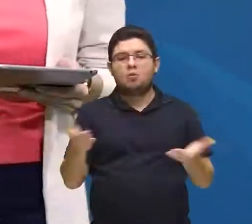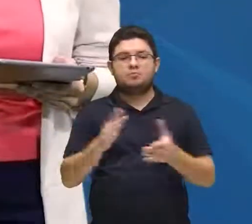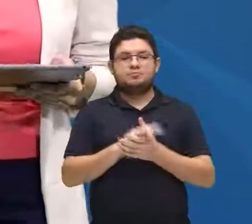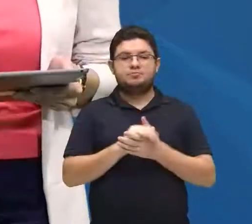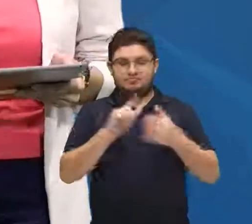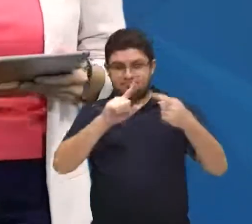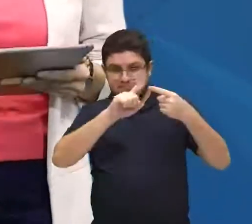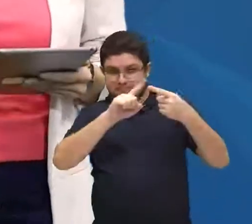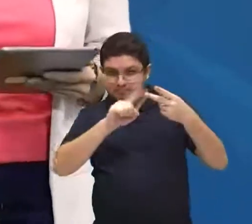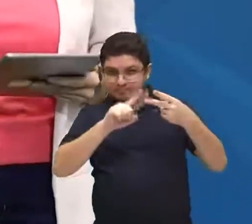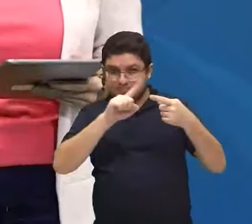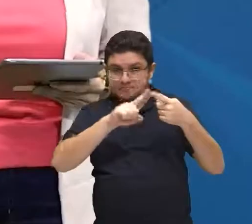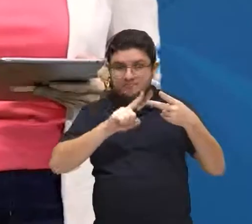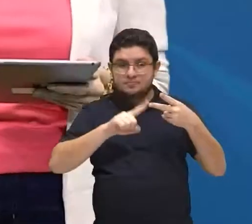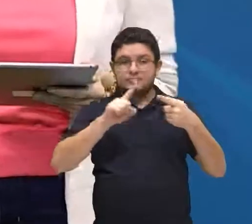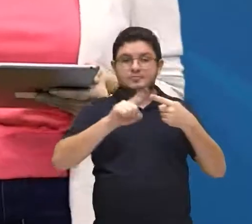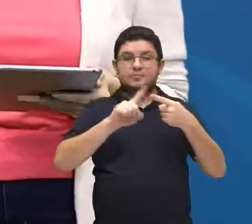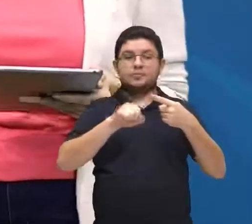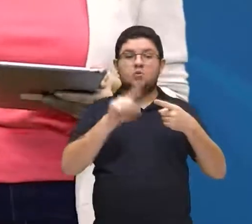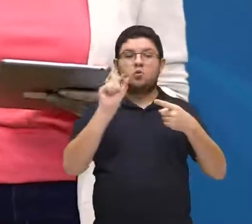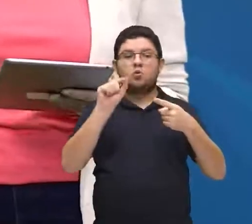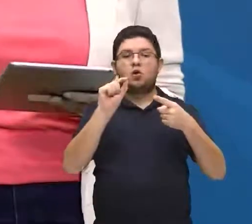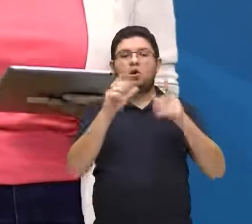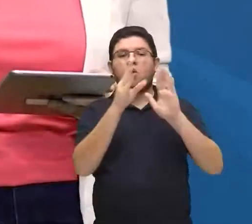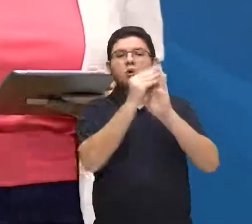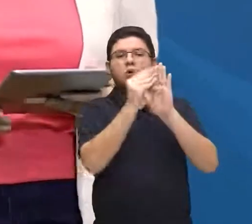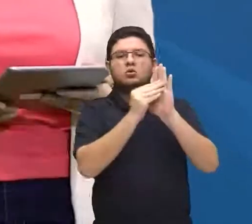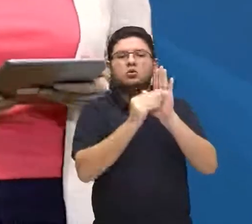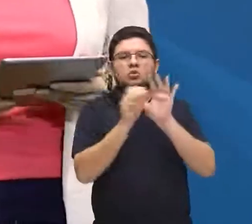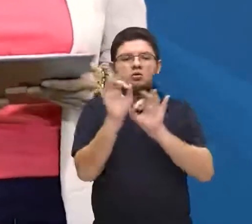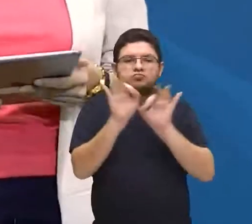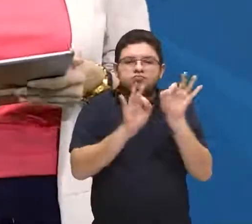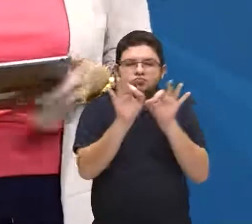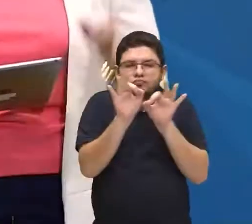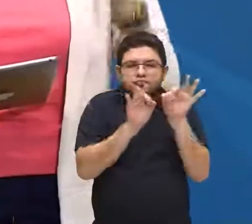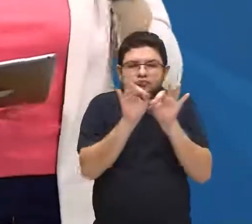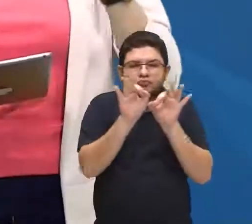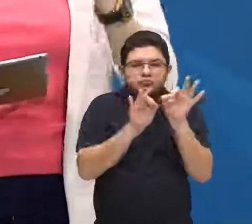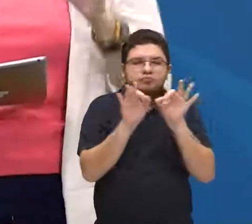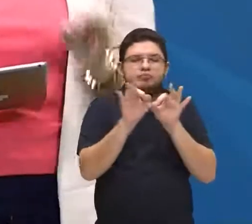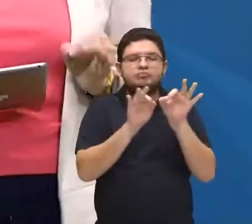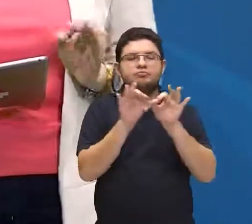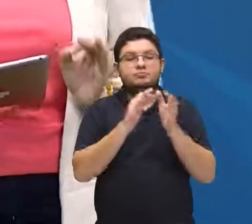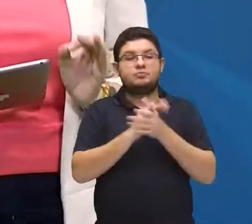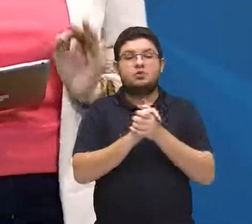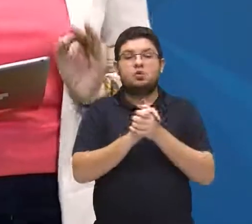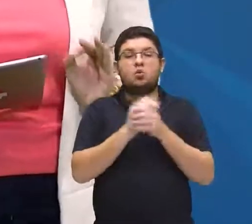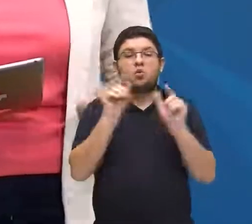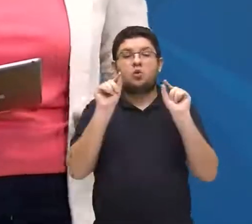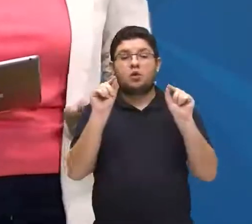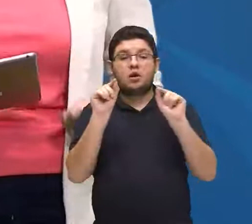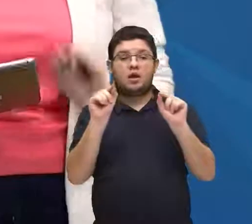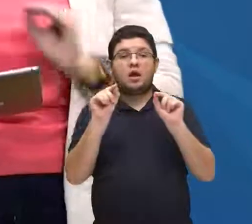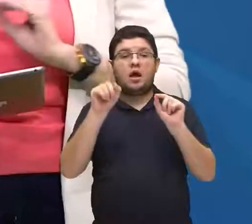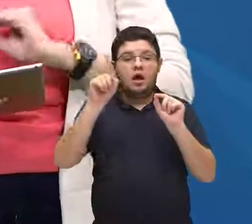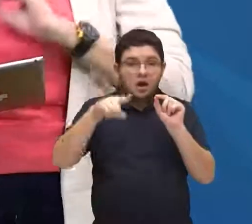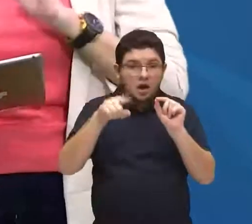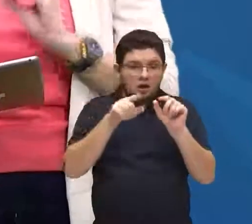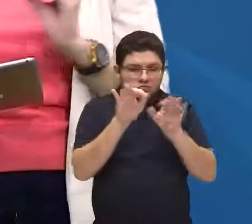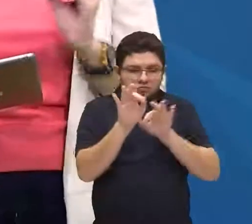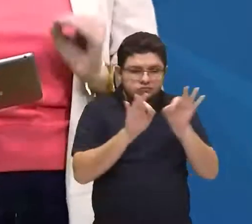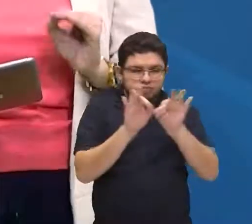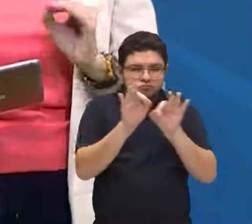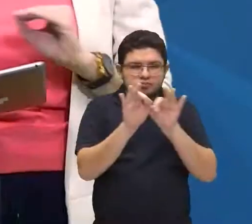primeiros tipos, olha só, conteúdo fabricado, que é esse nosso primeiro aí. Ele é 100% falso,